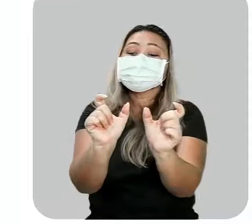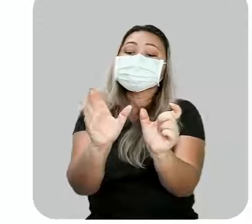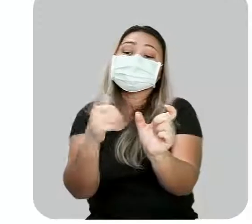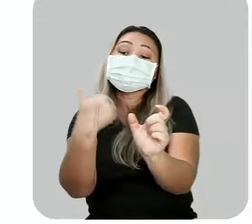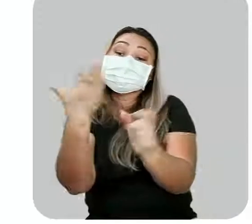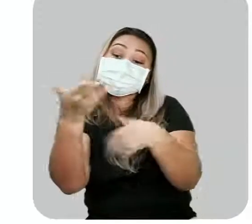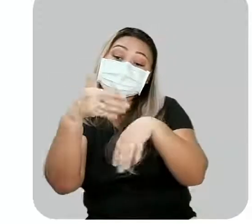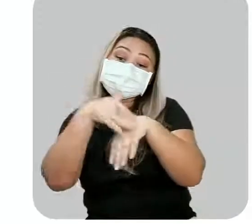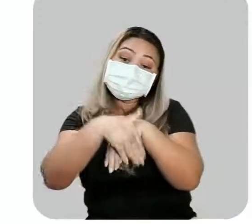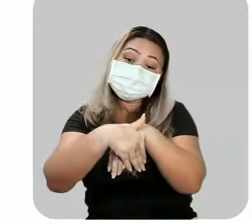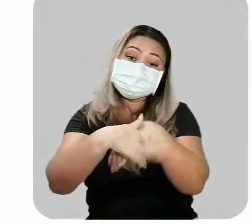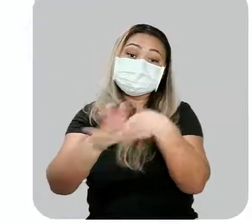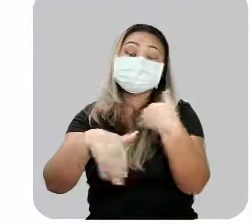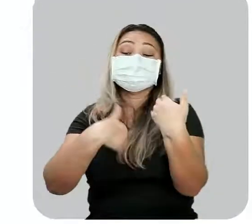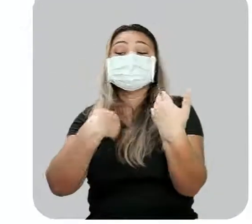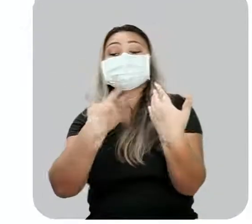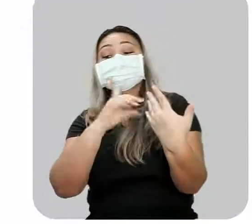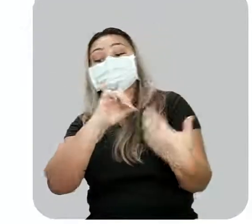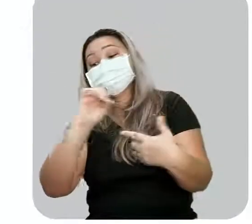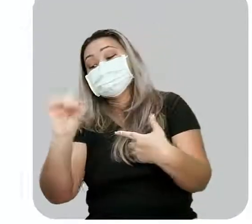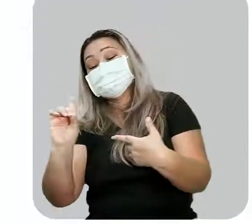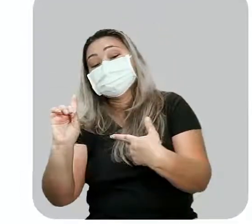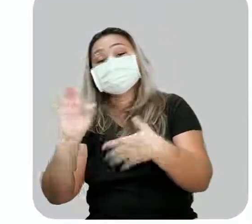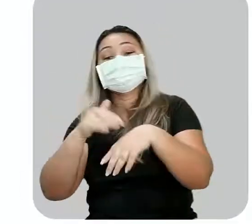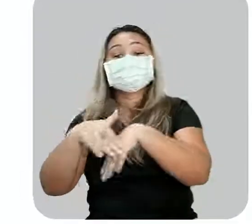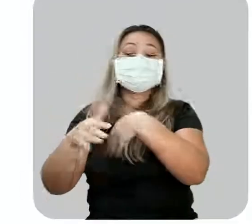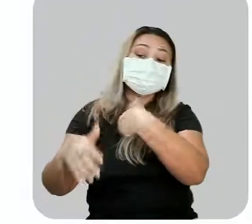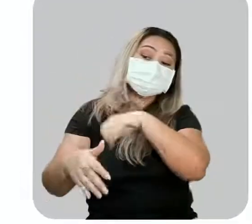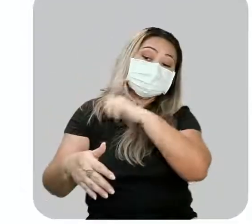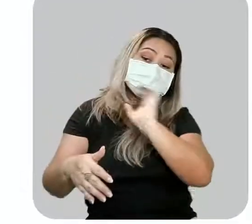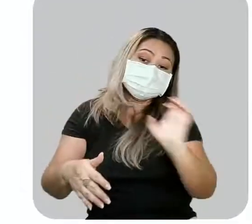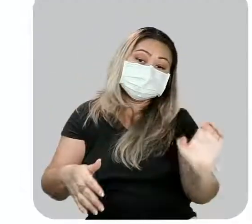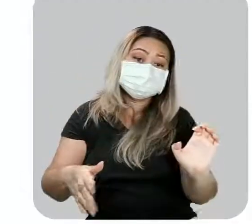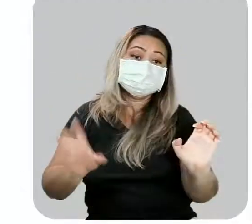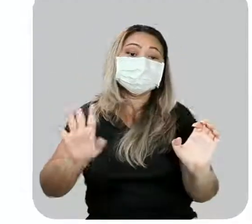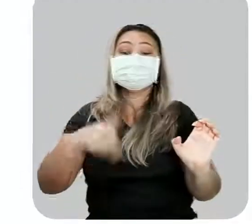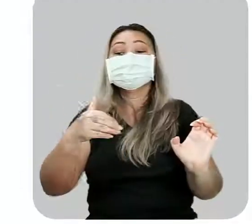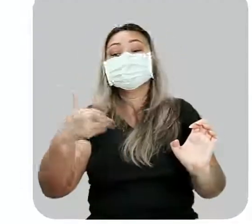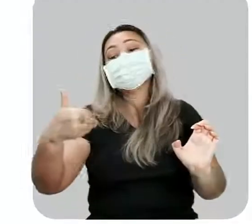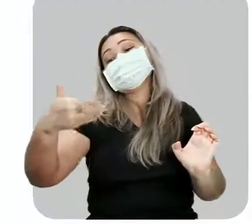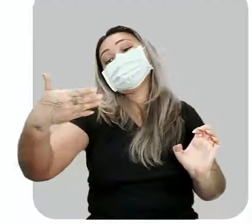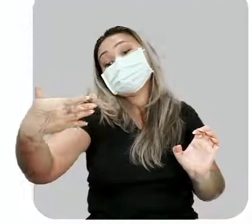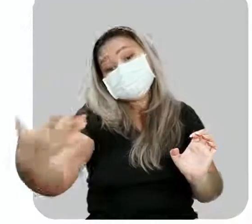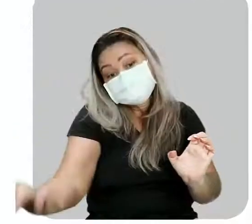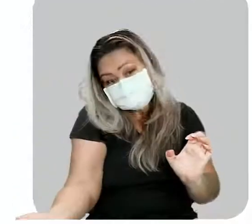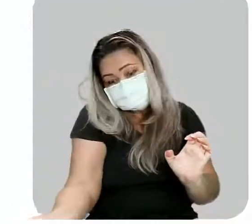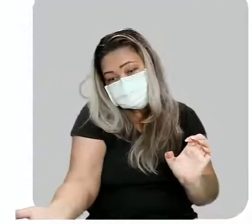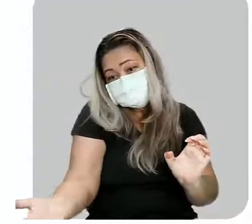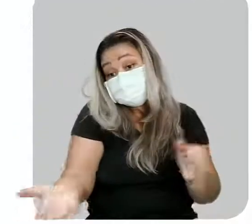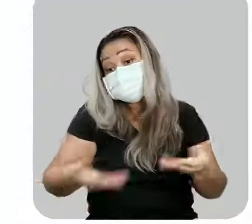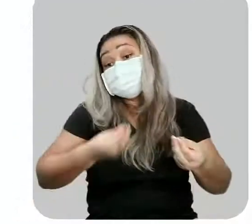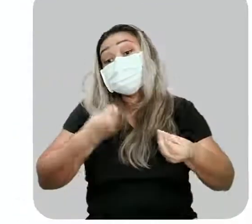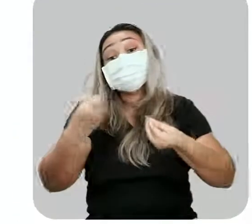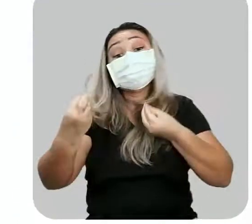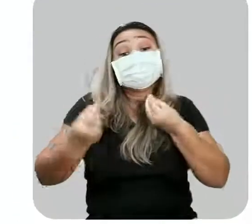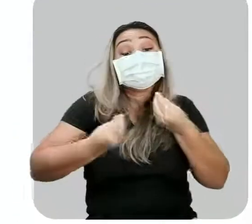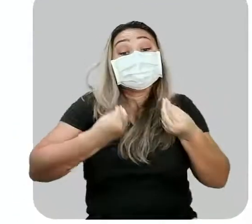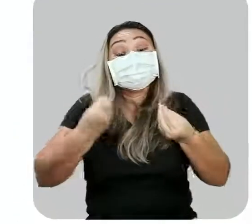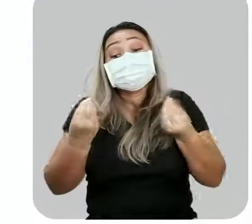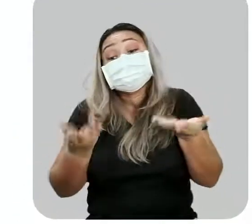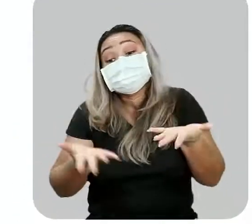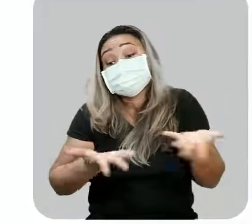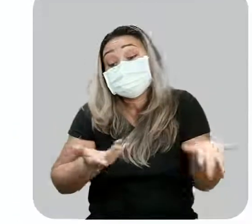né? À noite, à direita, à esquerda, à medida que,